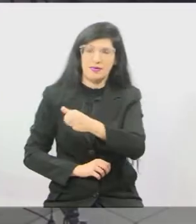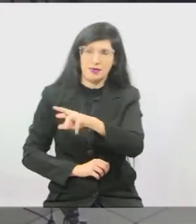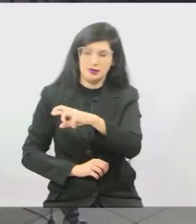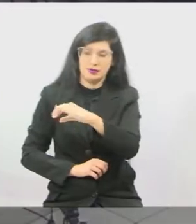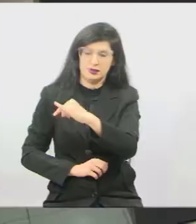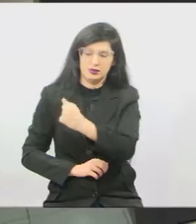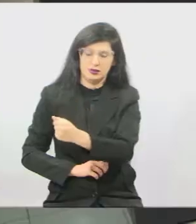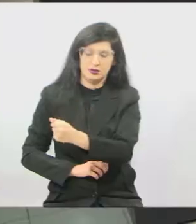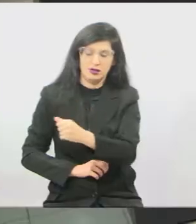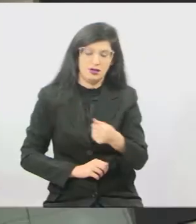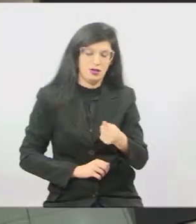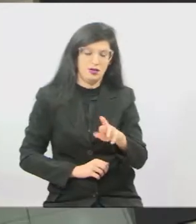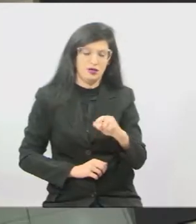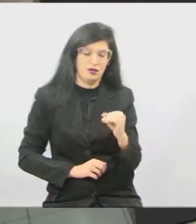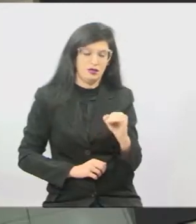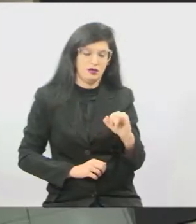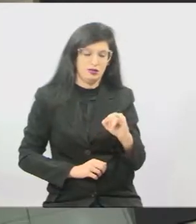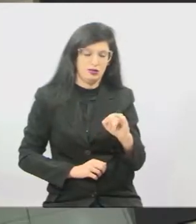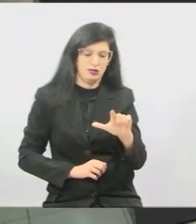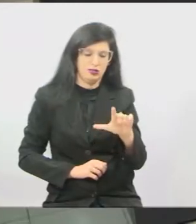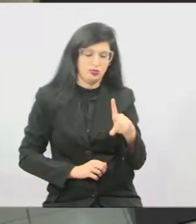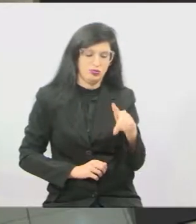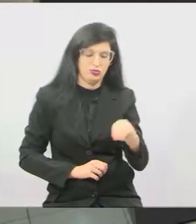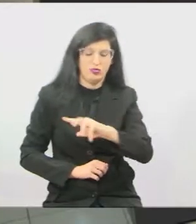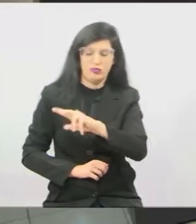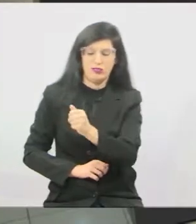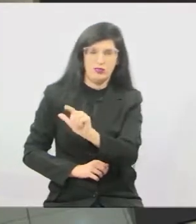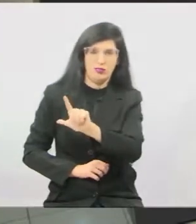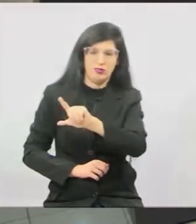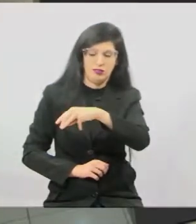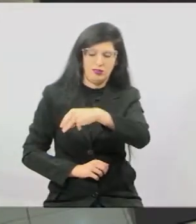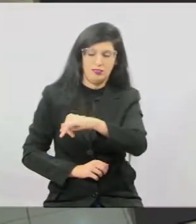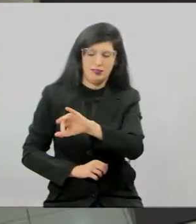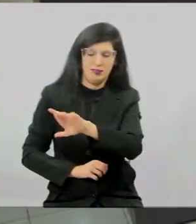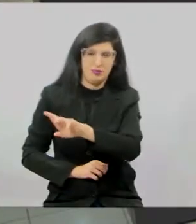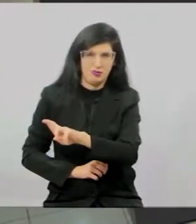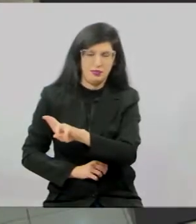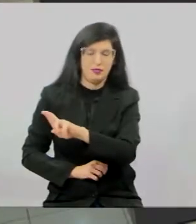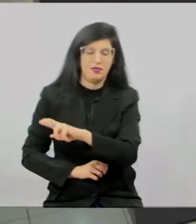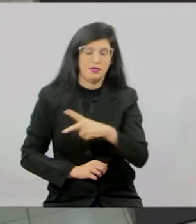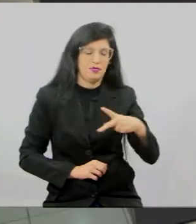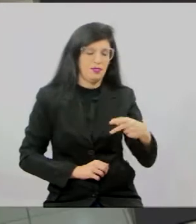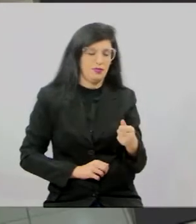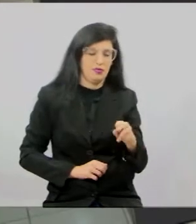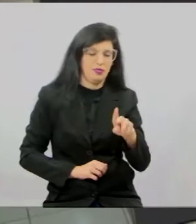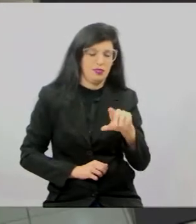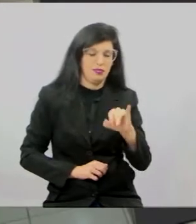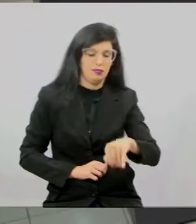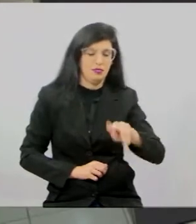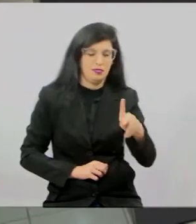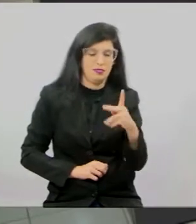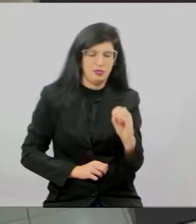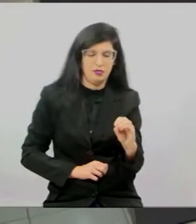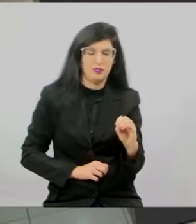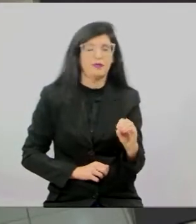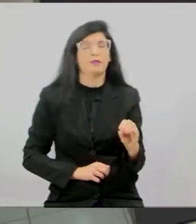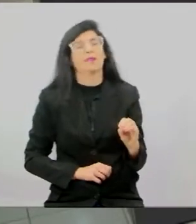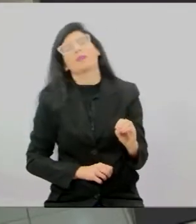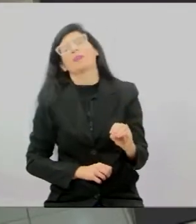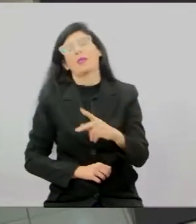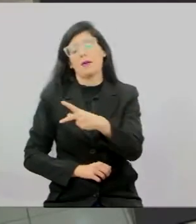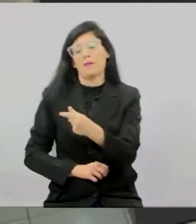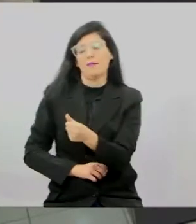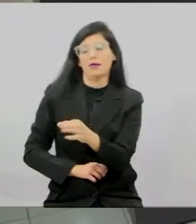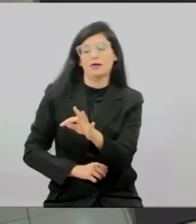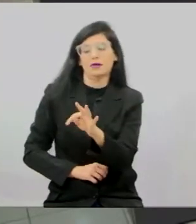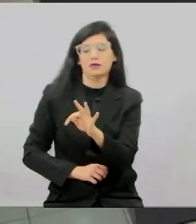Santos, Arildo Batista, Valmir do Parque Meia Lua, Paulinho dos Condutores,